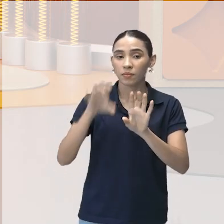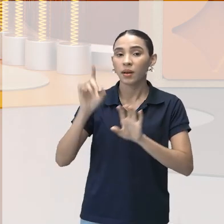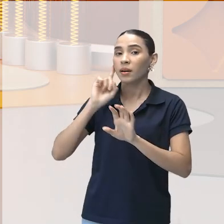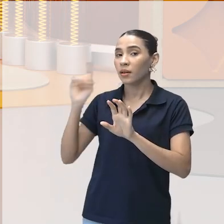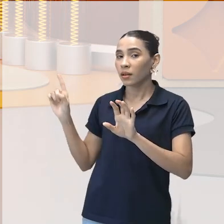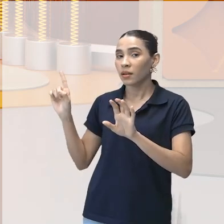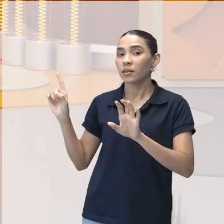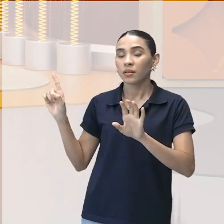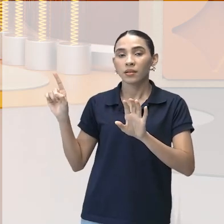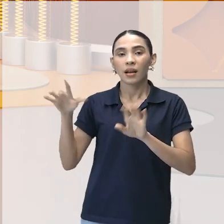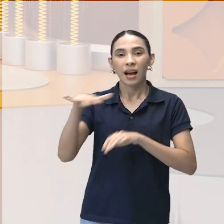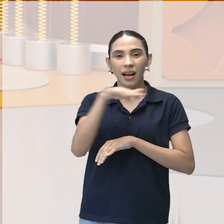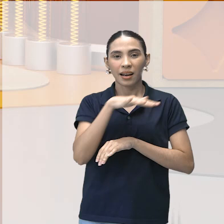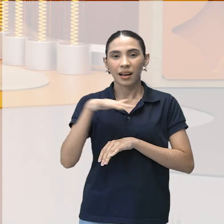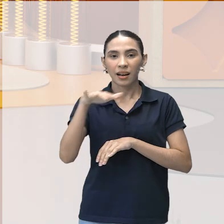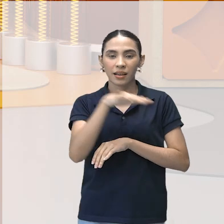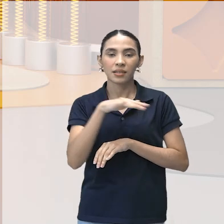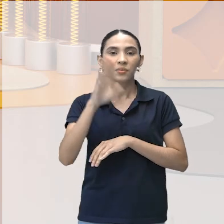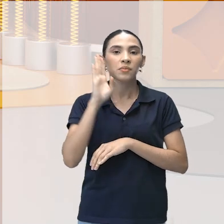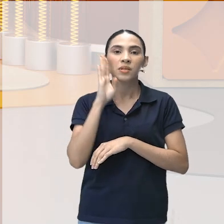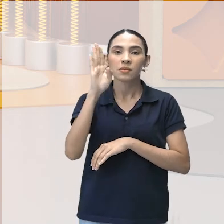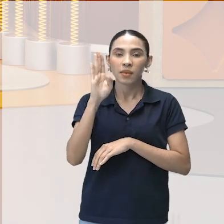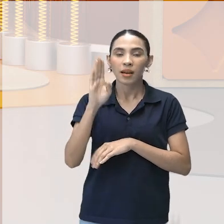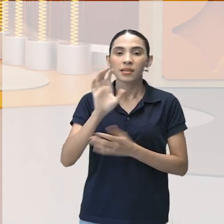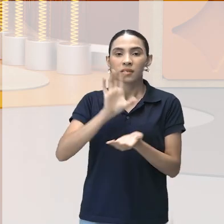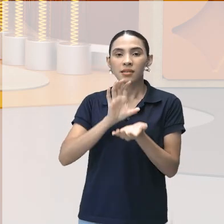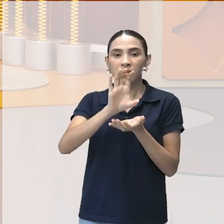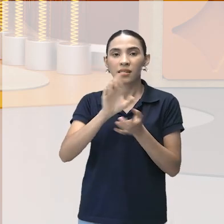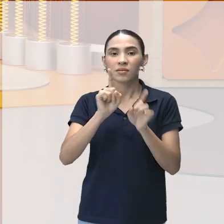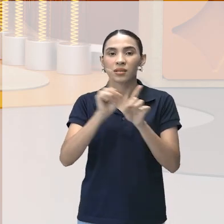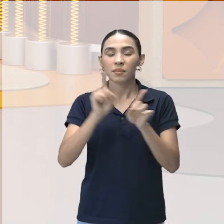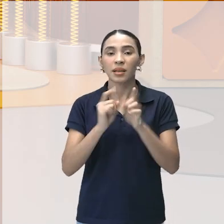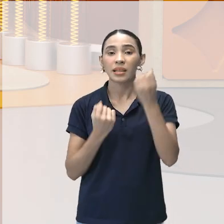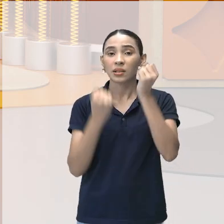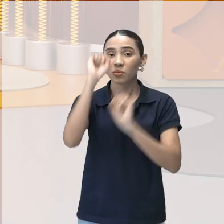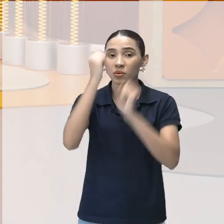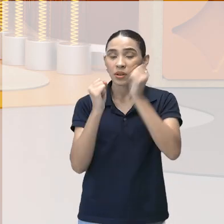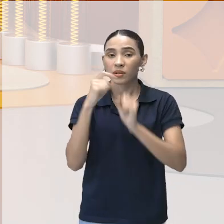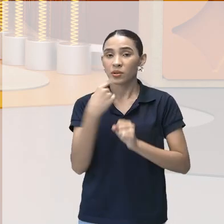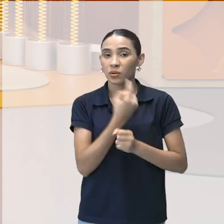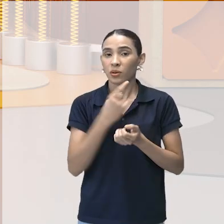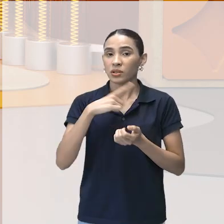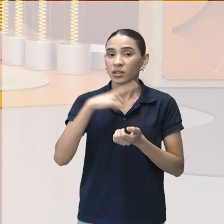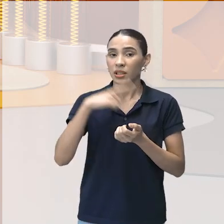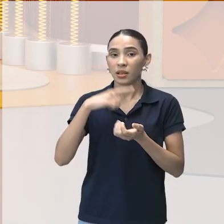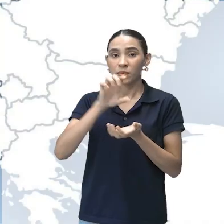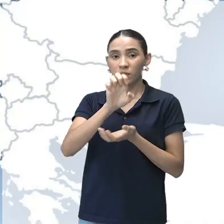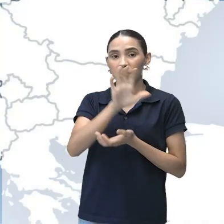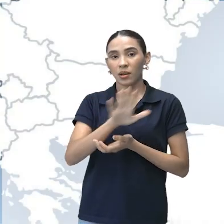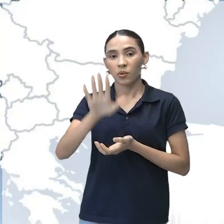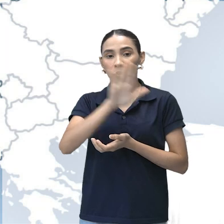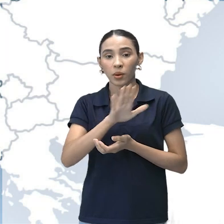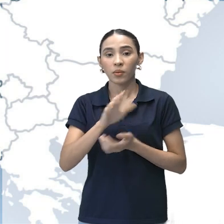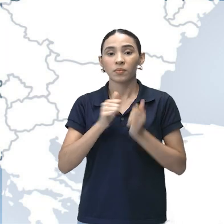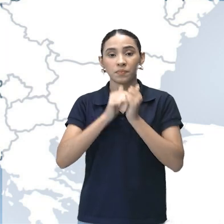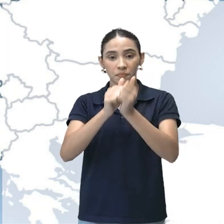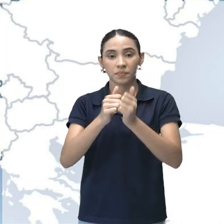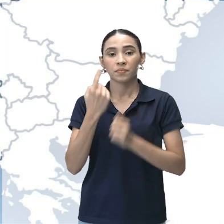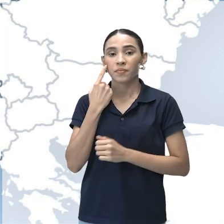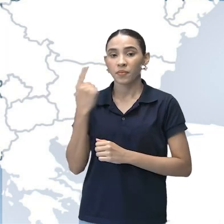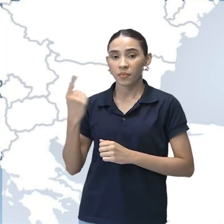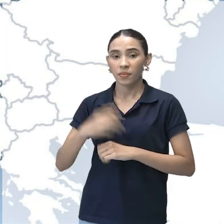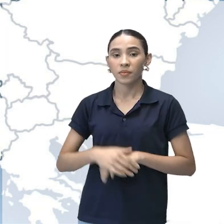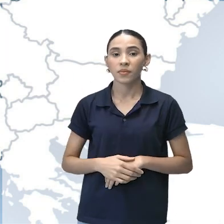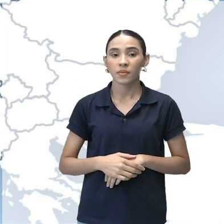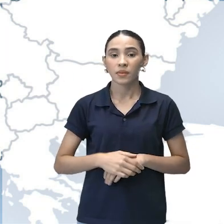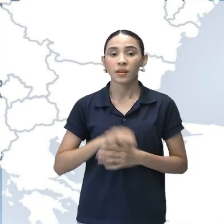a espacialização dos principais centros industriais que nós temos no continente europeu. Acompanhe aqui comigo. Estão